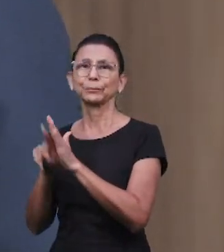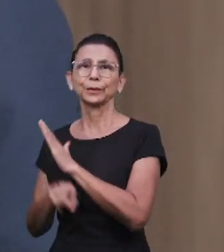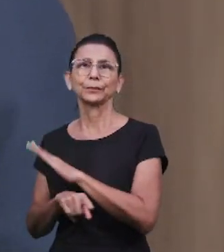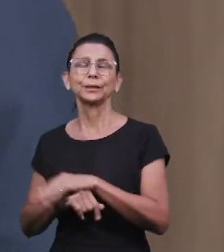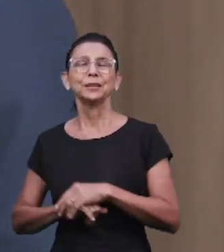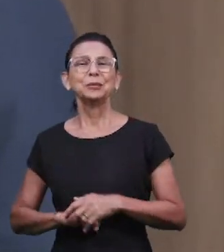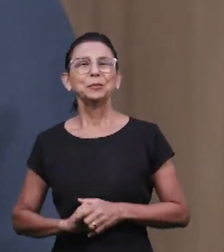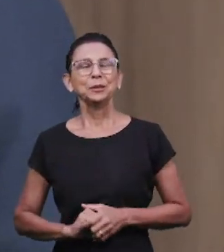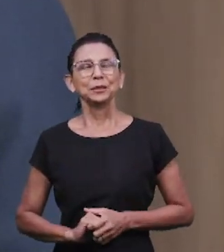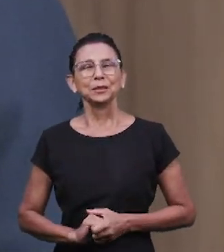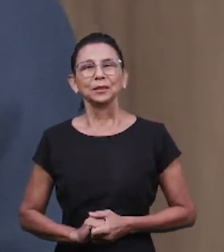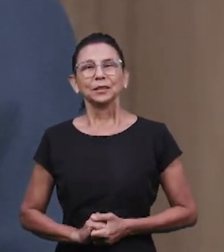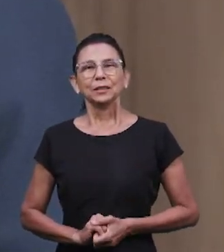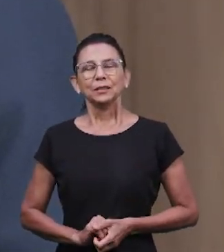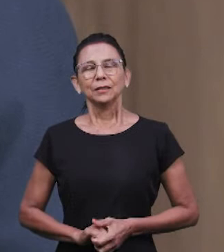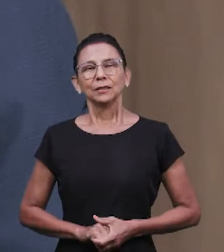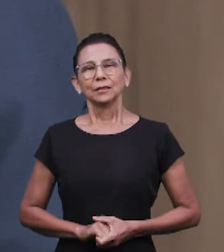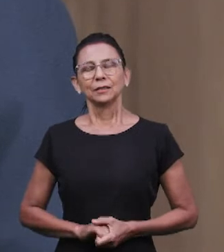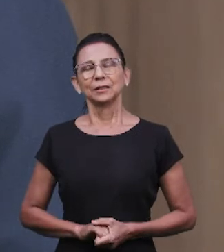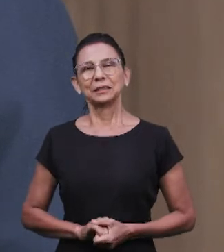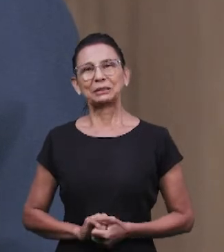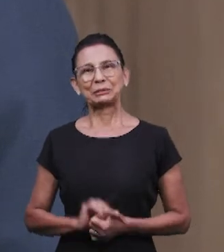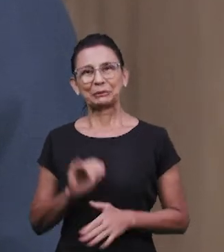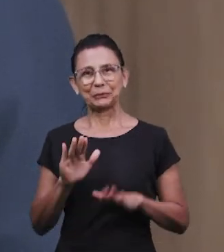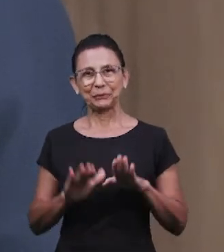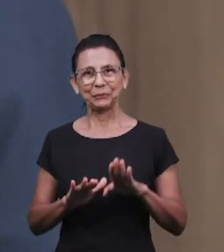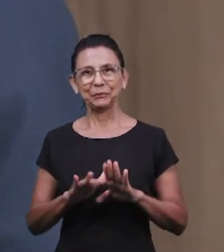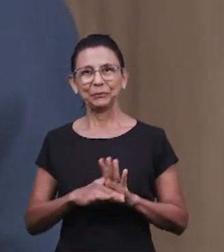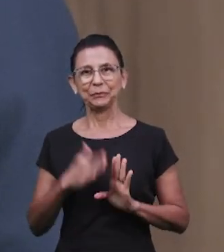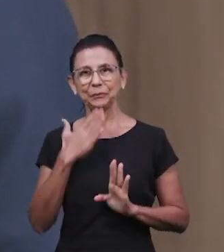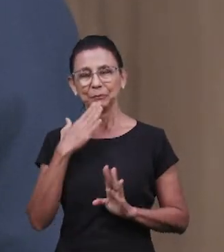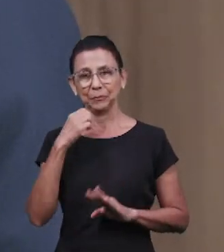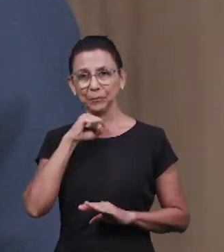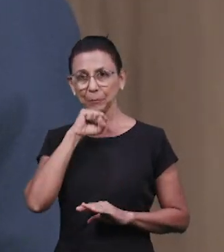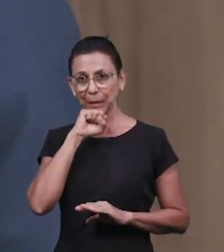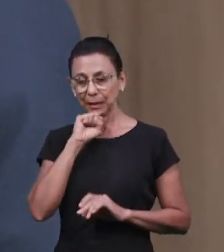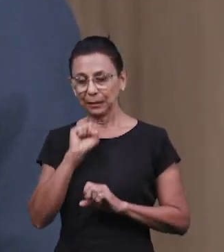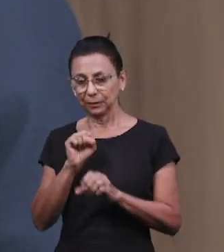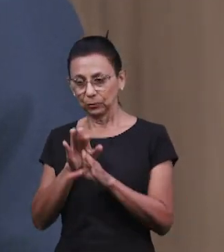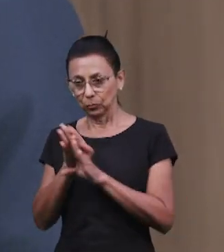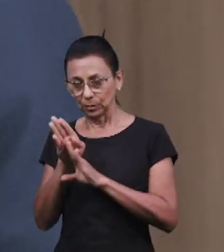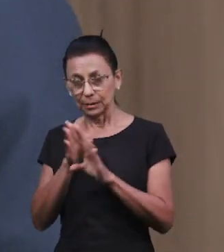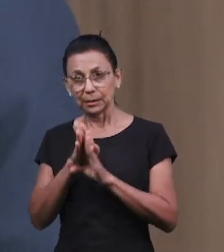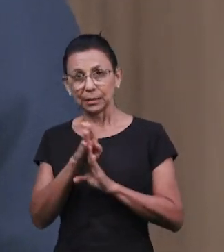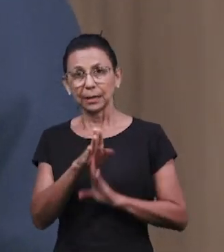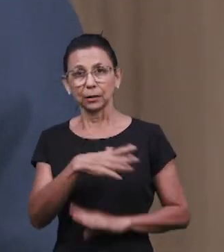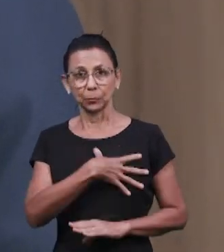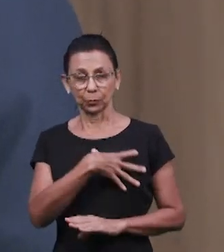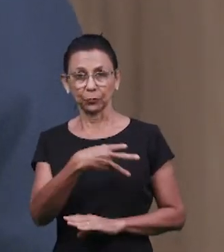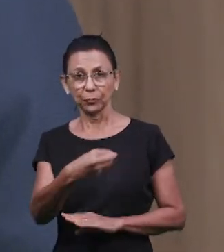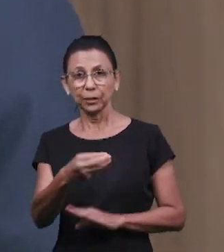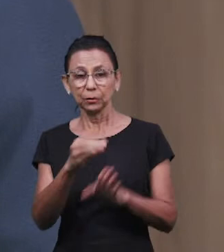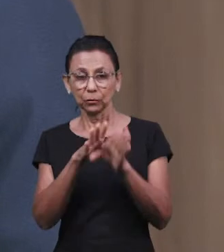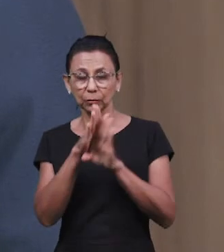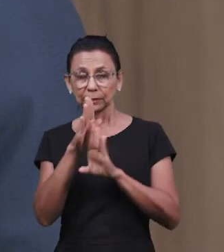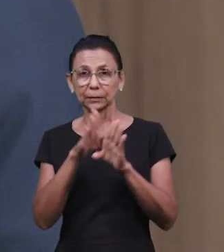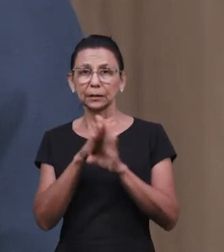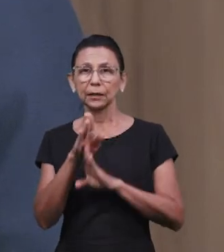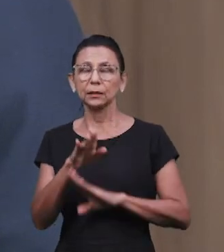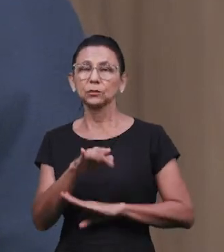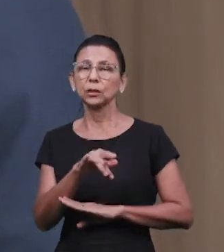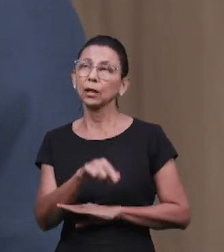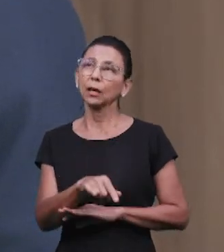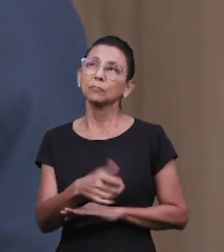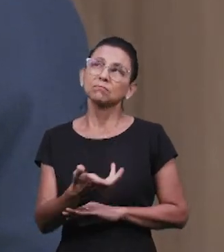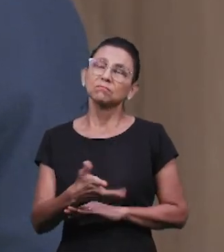E às vezes o pai deu uma orientação para o filho, falou para a filha, deu uma orientação e ela